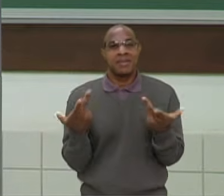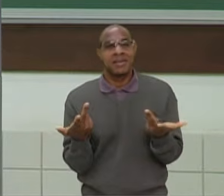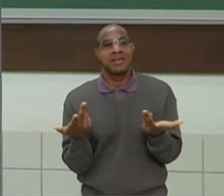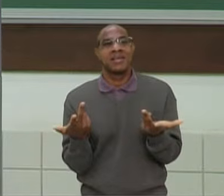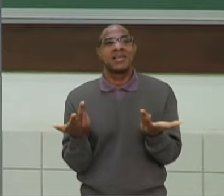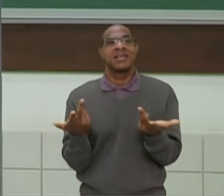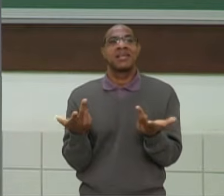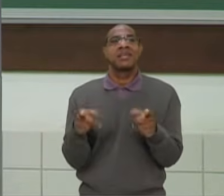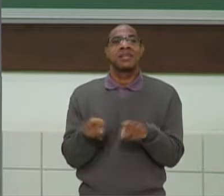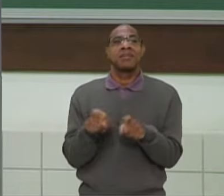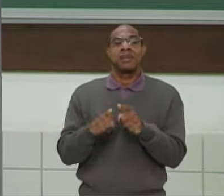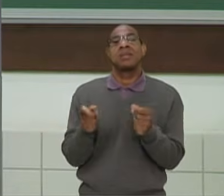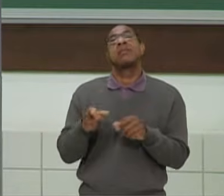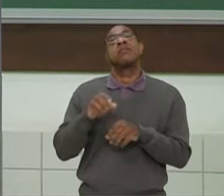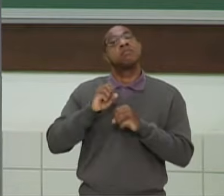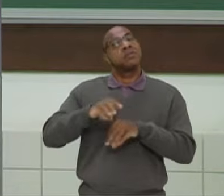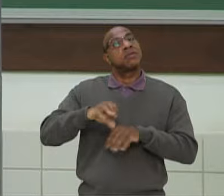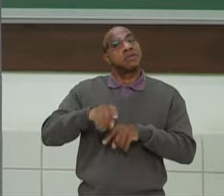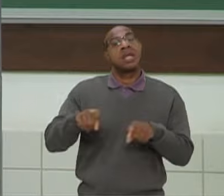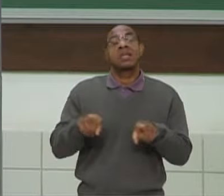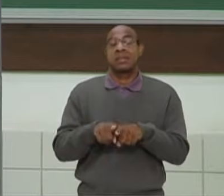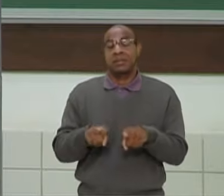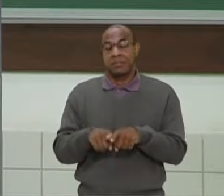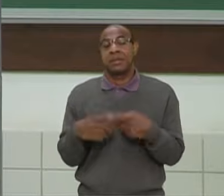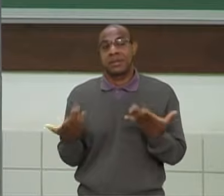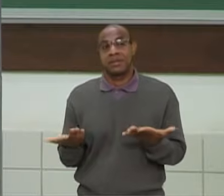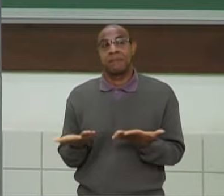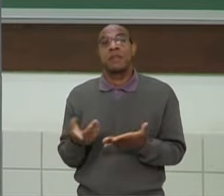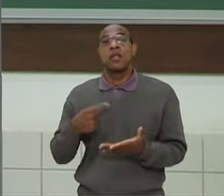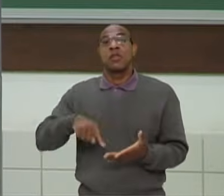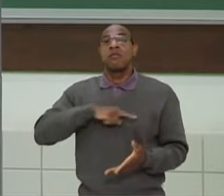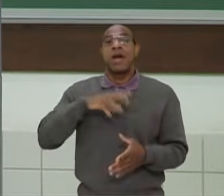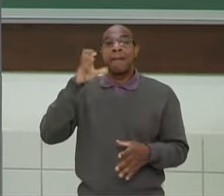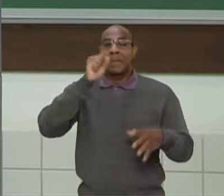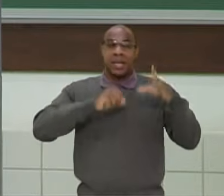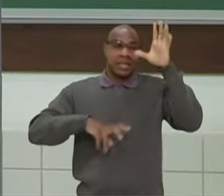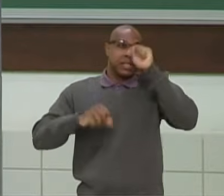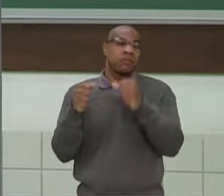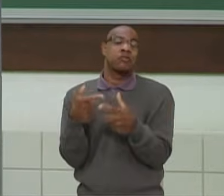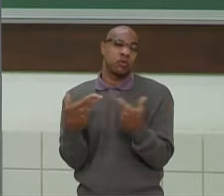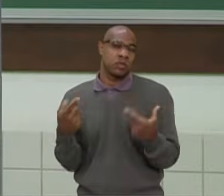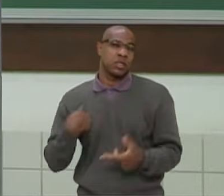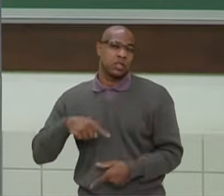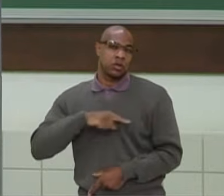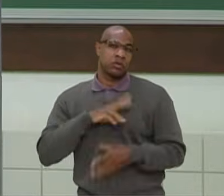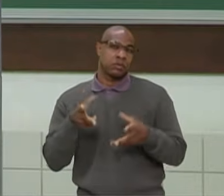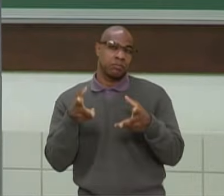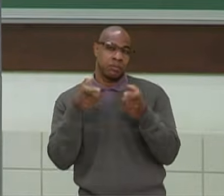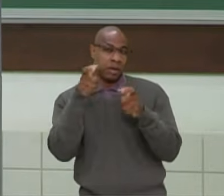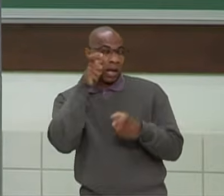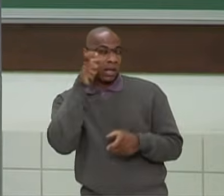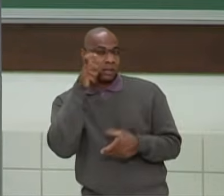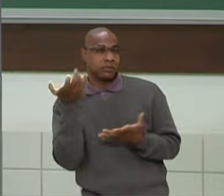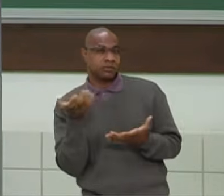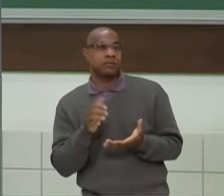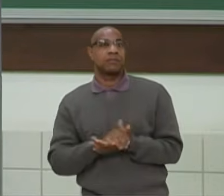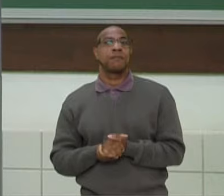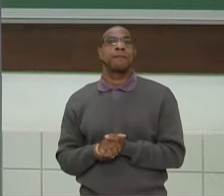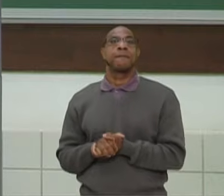entreter, mas até de educar. Então, a gente vai aprendendo coisas com o que a gente assiste, né? E é